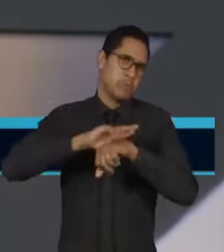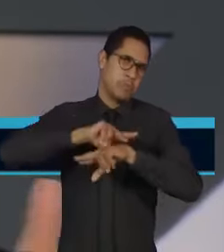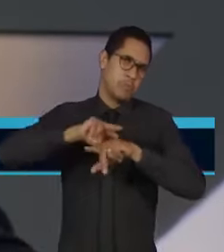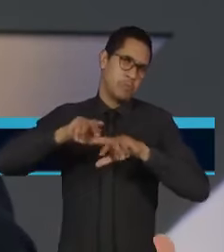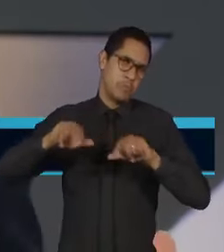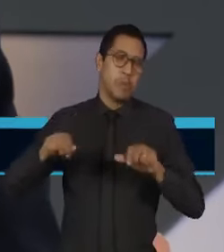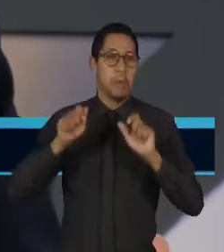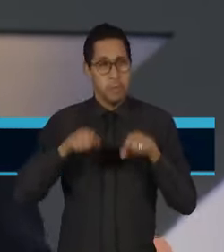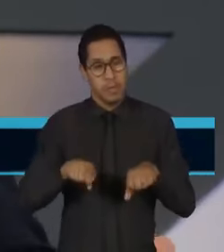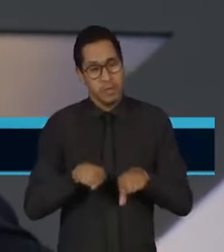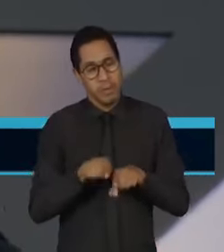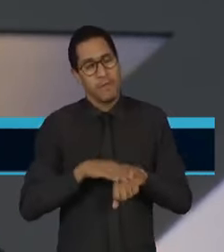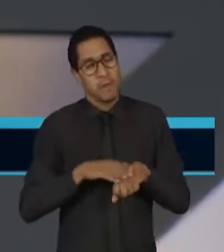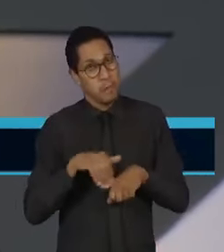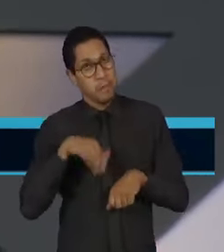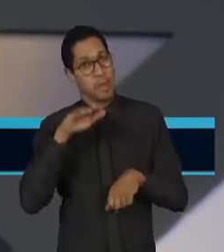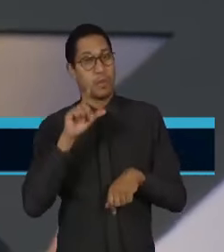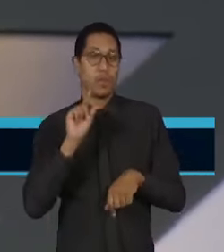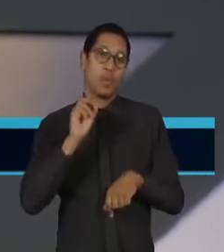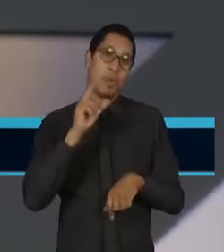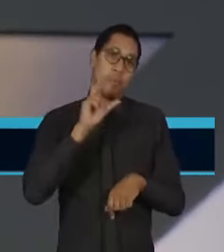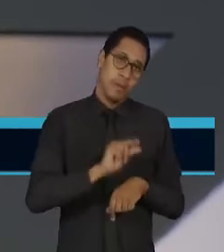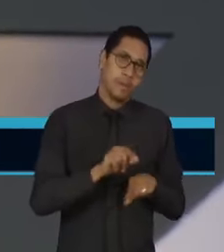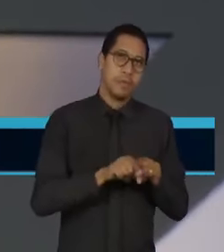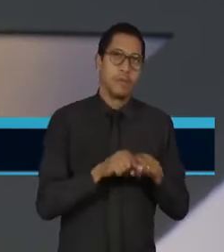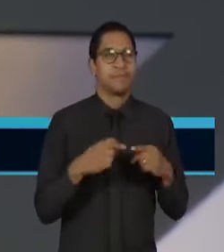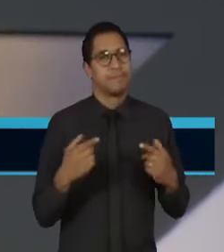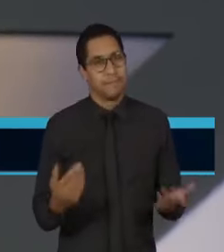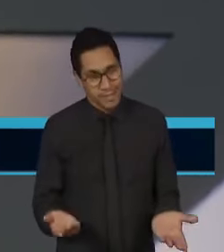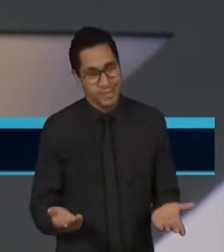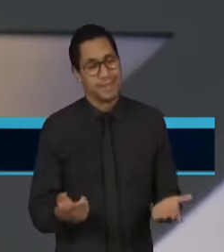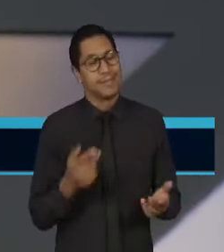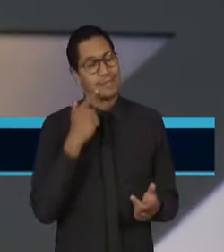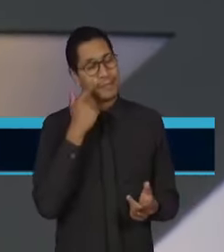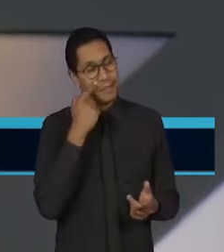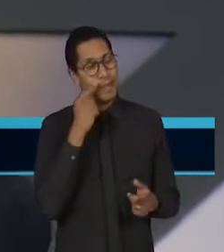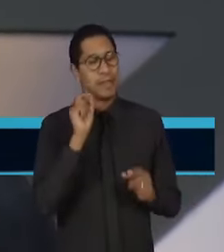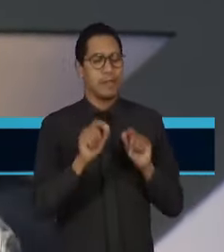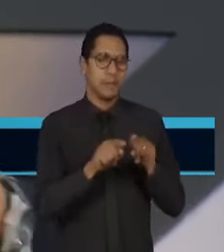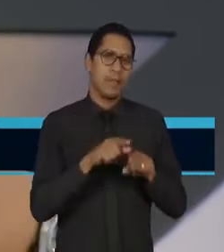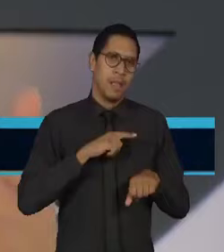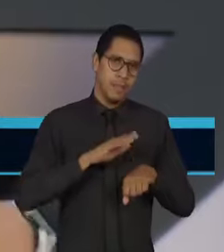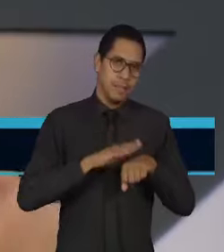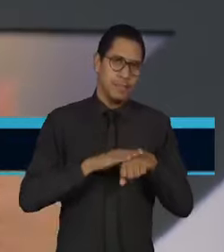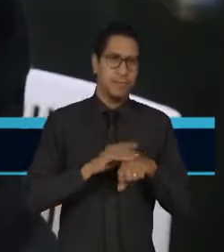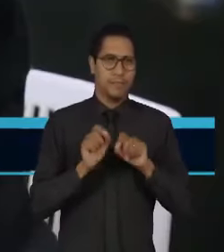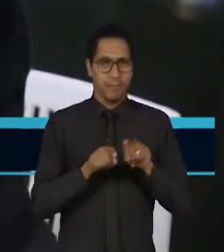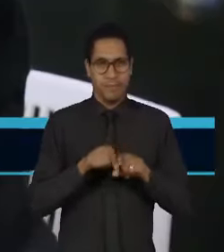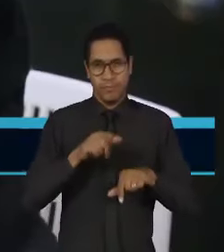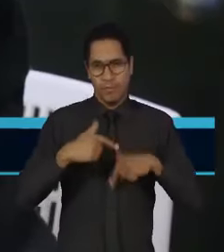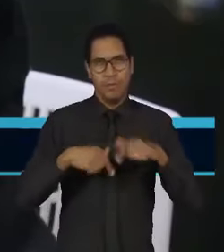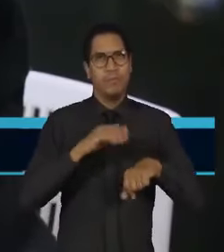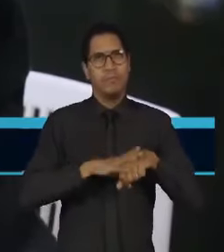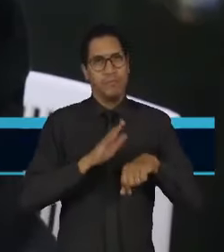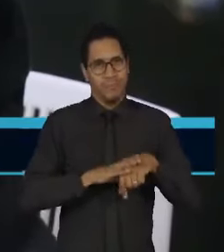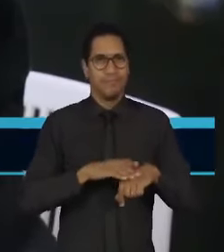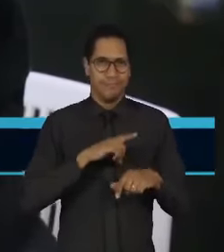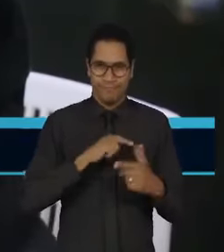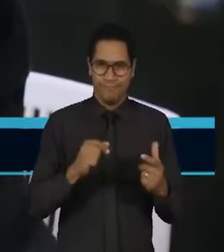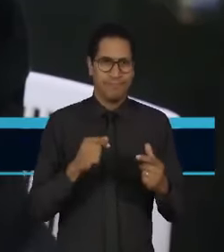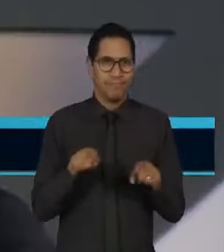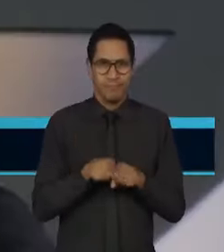eficiente. Eu acho que o Pondé já disse isso. O sistema brasileiro é muito ineficiente do ponto de vista do custo, da operação para você